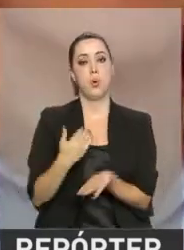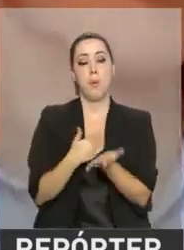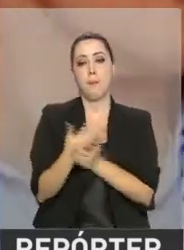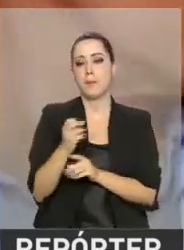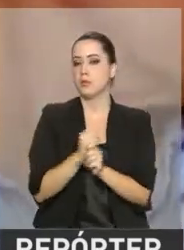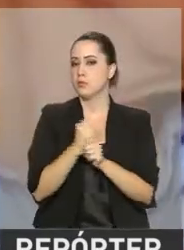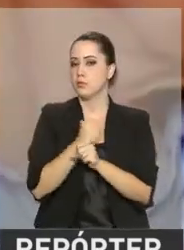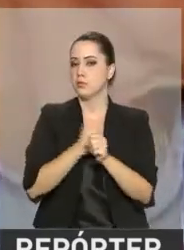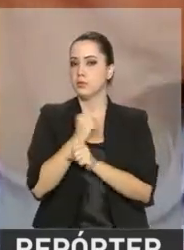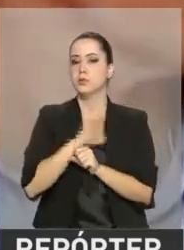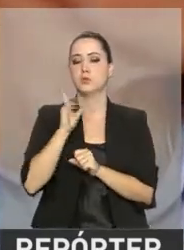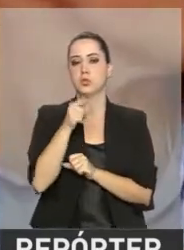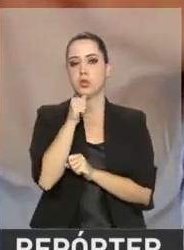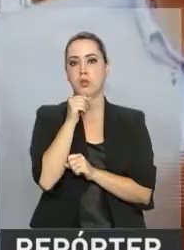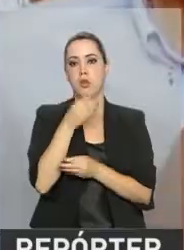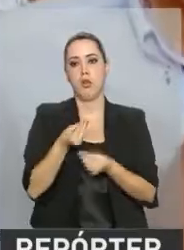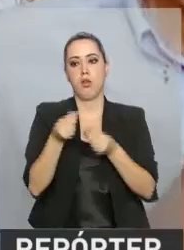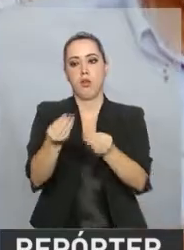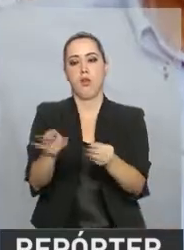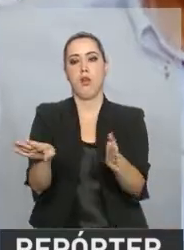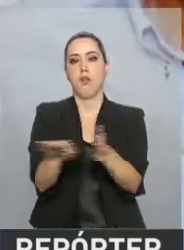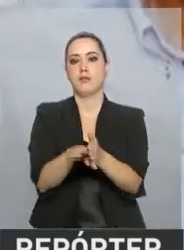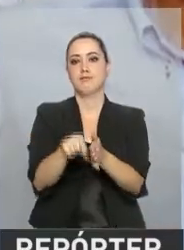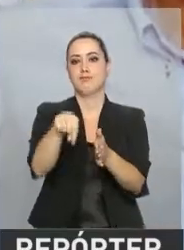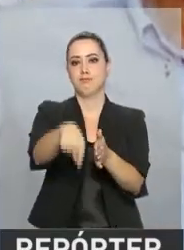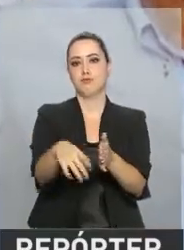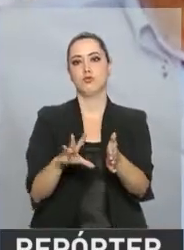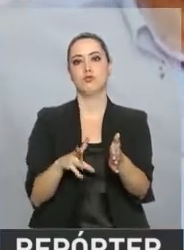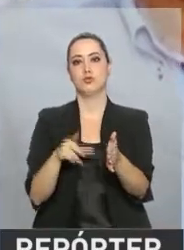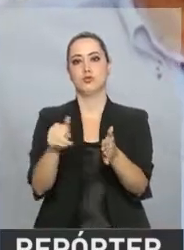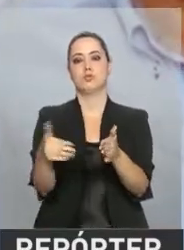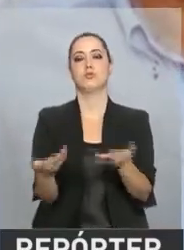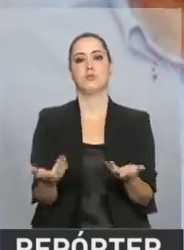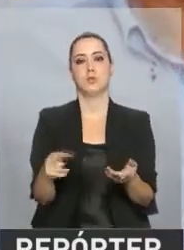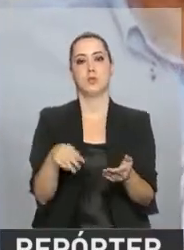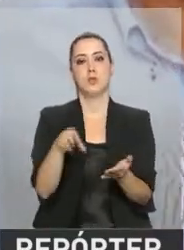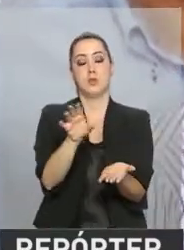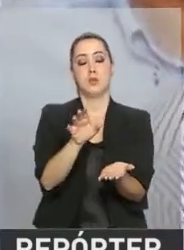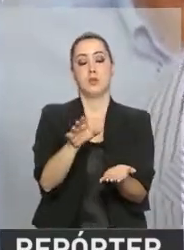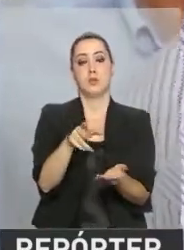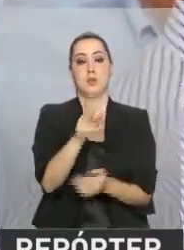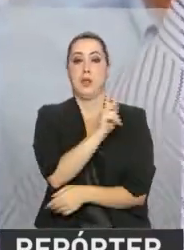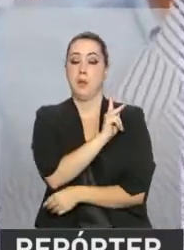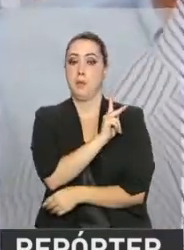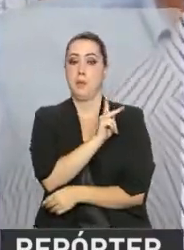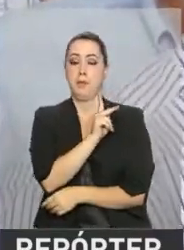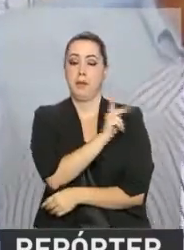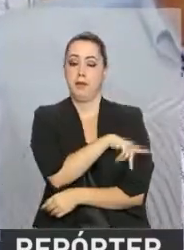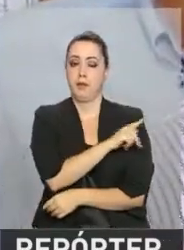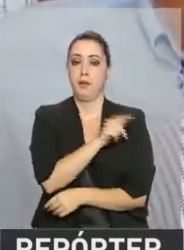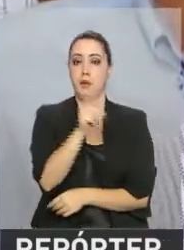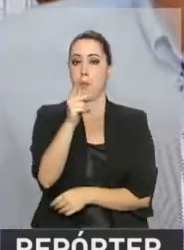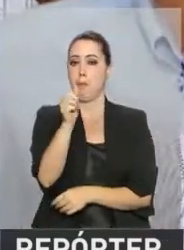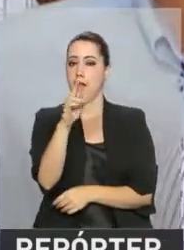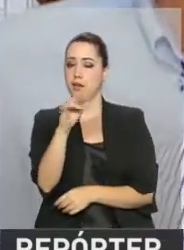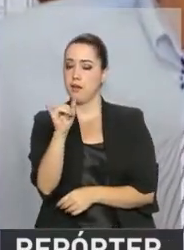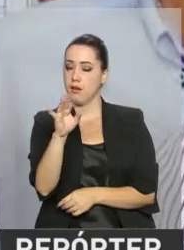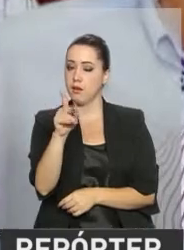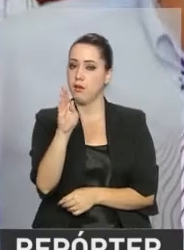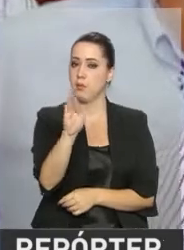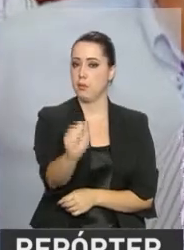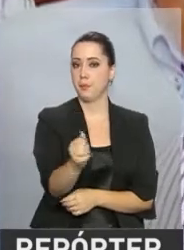do ano que vem a água chega no ponto final do eixo leste em monteiro na paraíba a partir da captação no são francisco